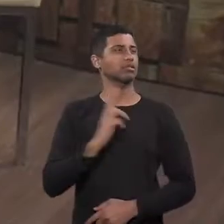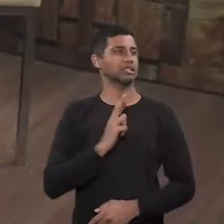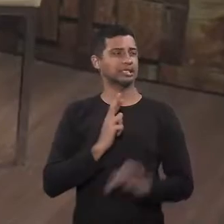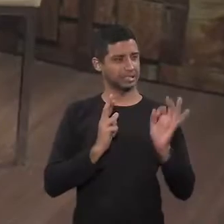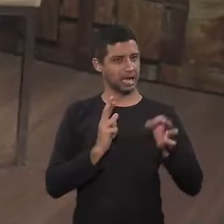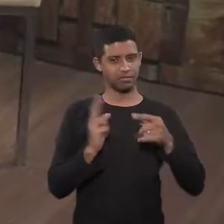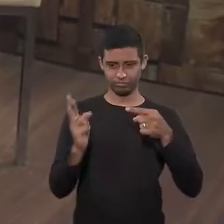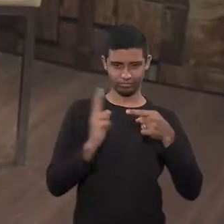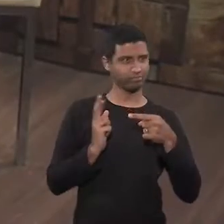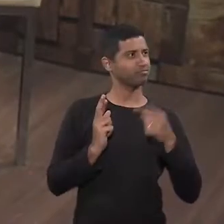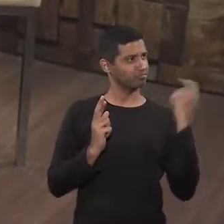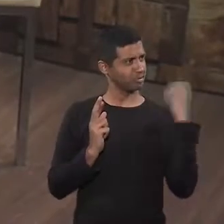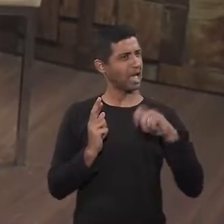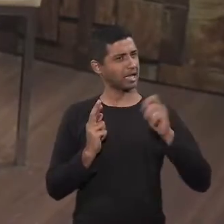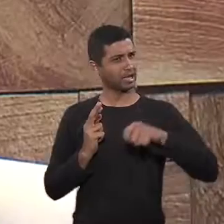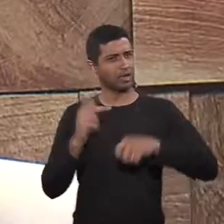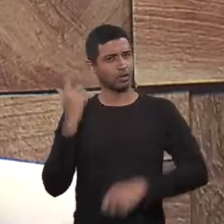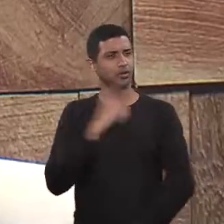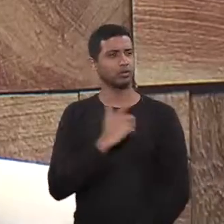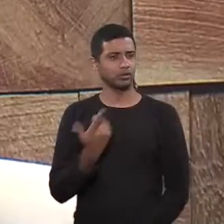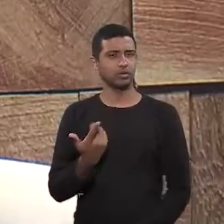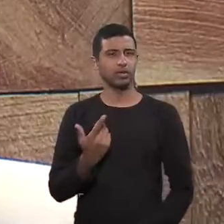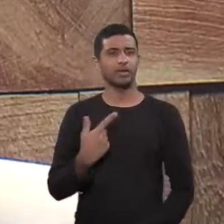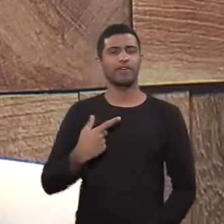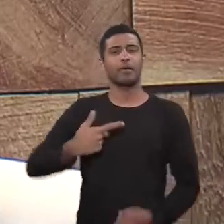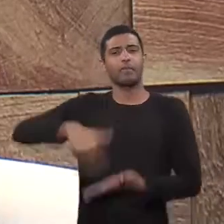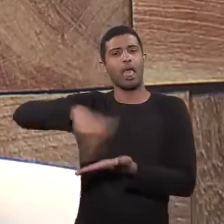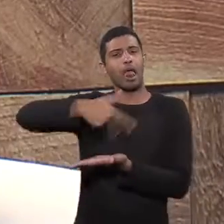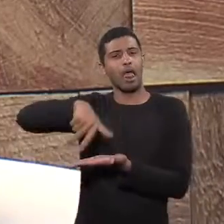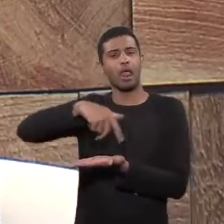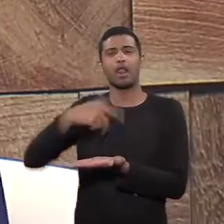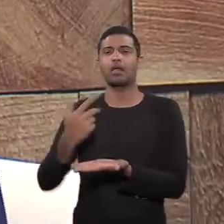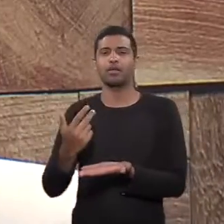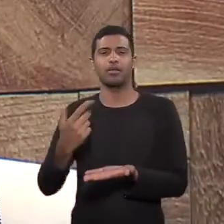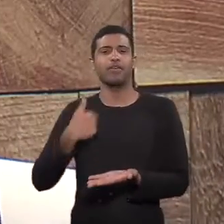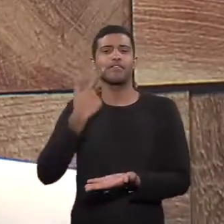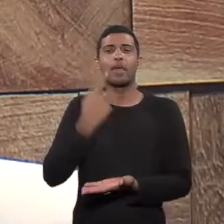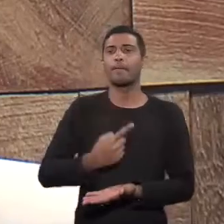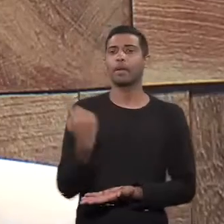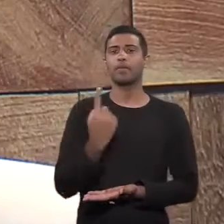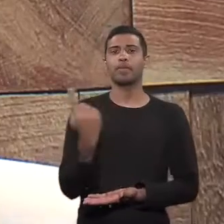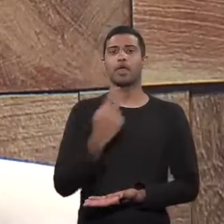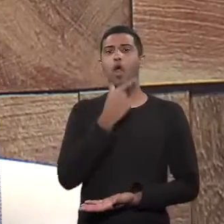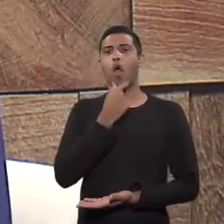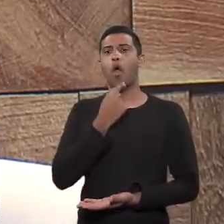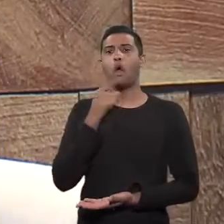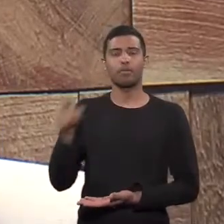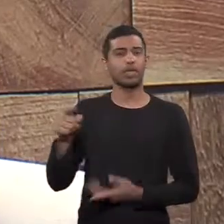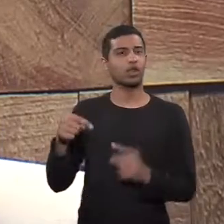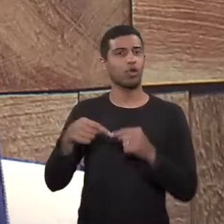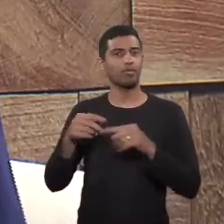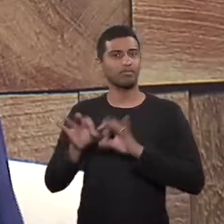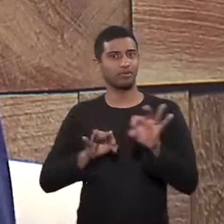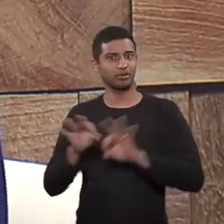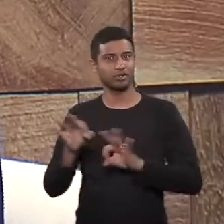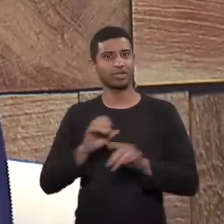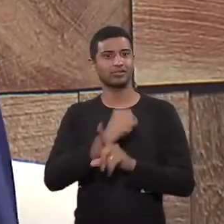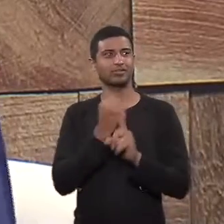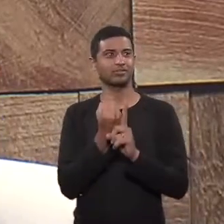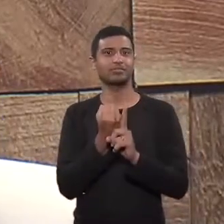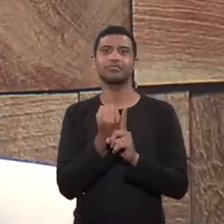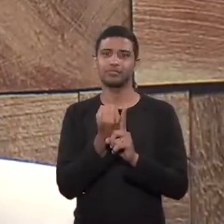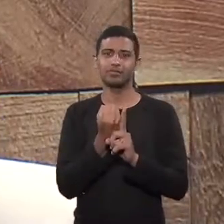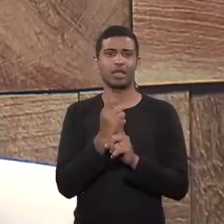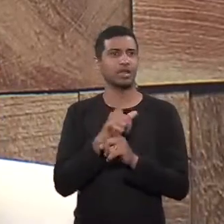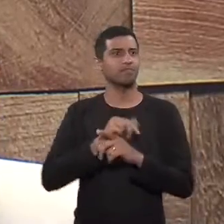Pois é, porque dá resultado. A gente vê que dá resultado, né? No balé, você vê que o primeiro bailarino do Teatro Municipal, ele veio de um projeto social, né? E